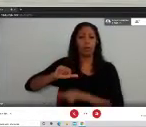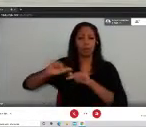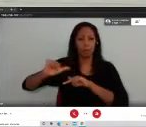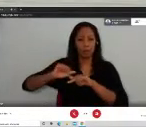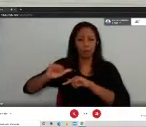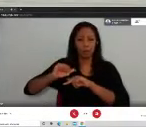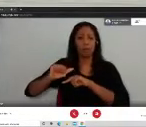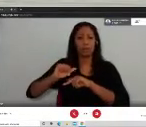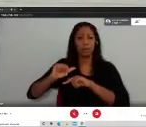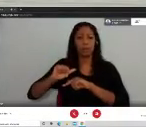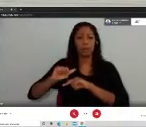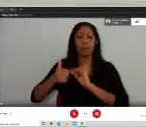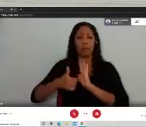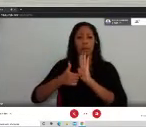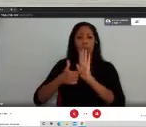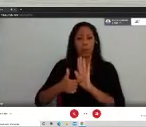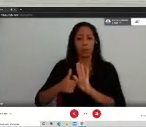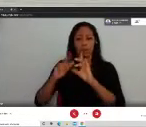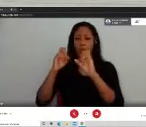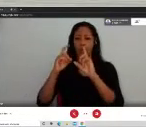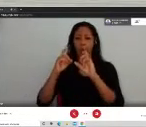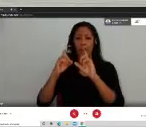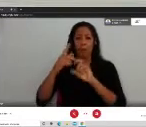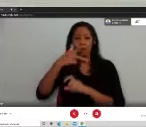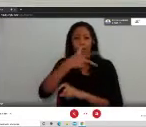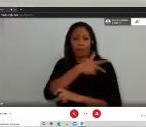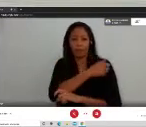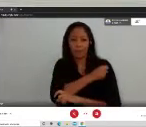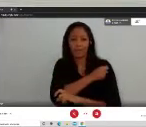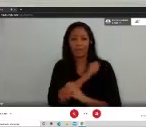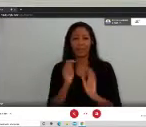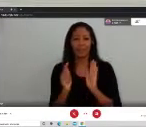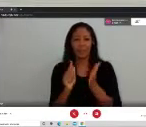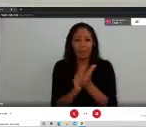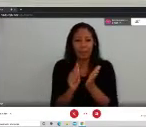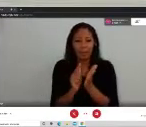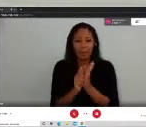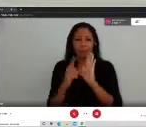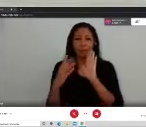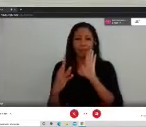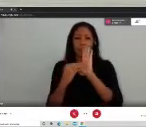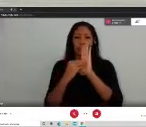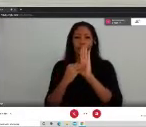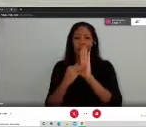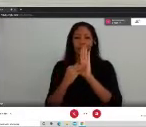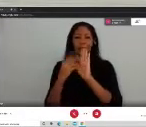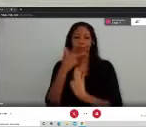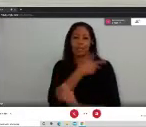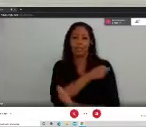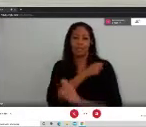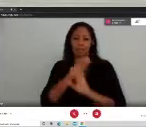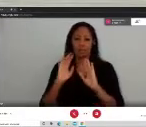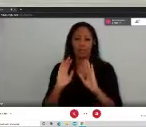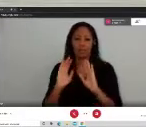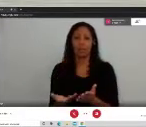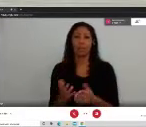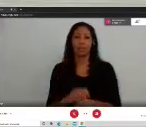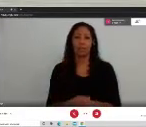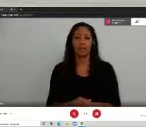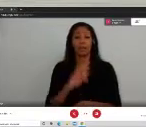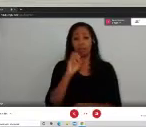mostrou a foto da carteirinha da vacina dele. Então, se Belém do Pará teve a capacidade de vacinar,